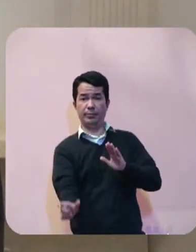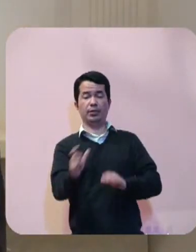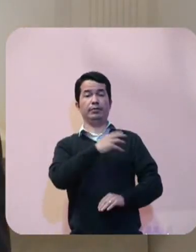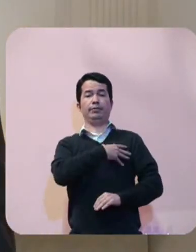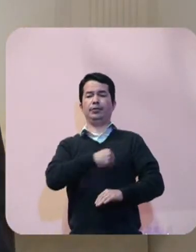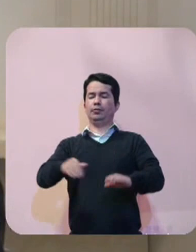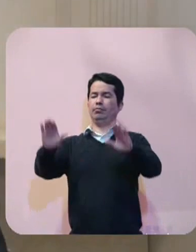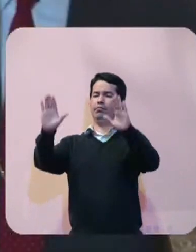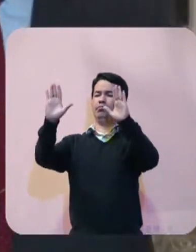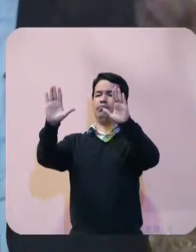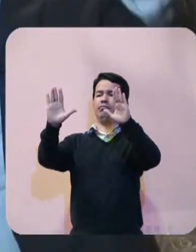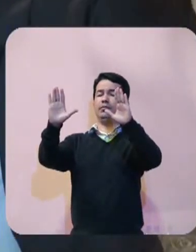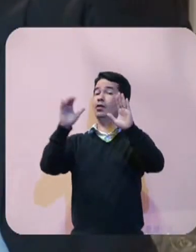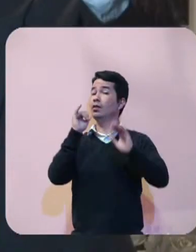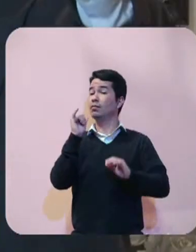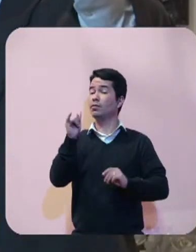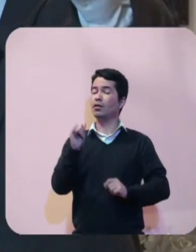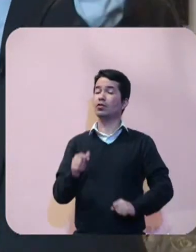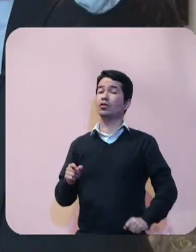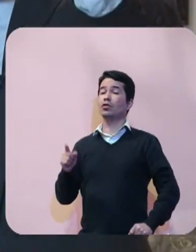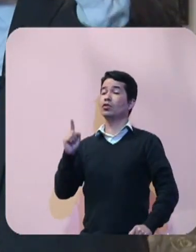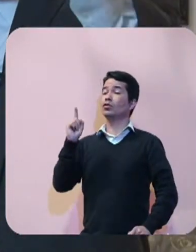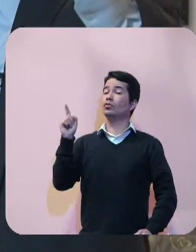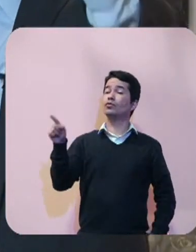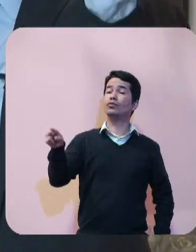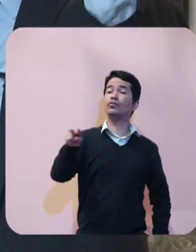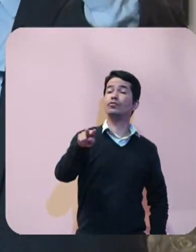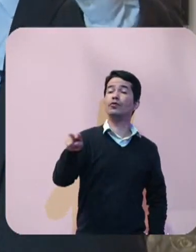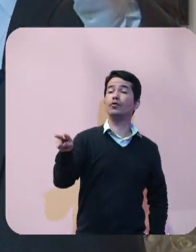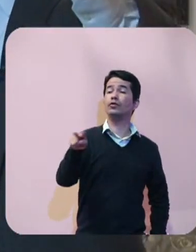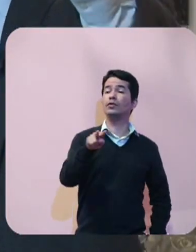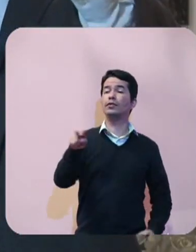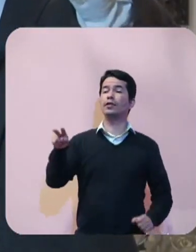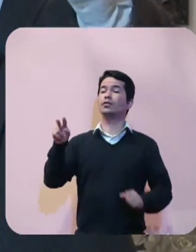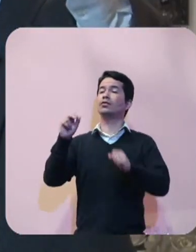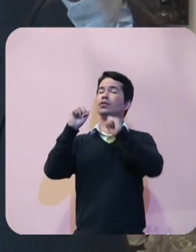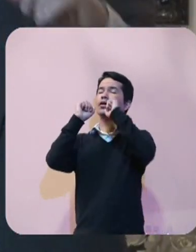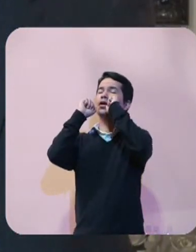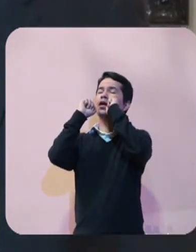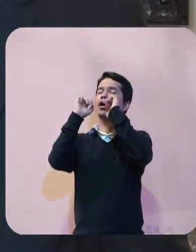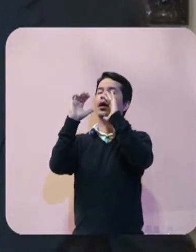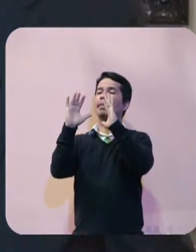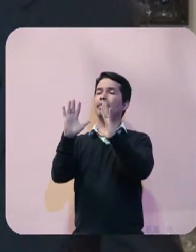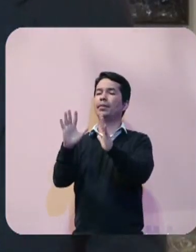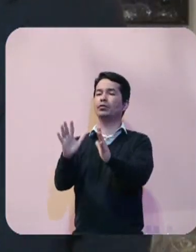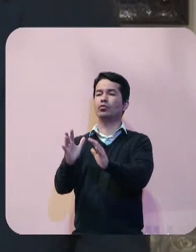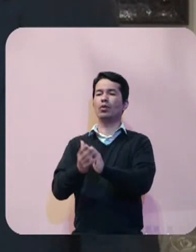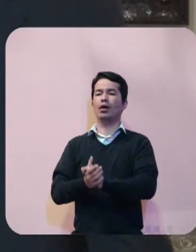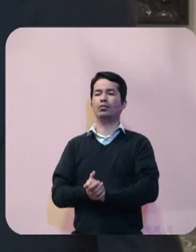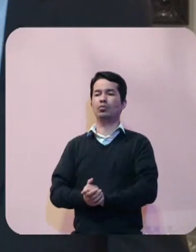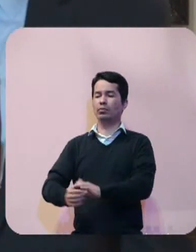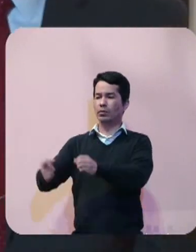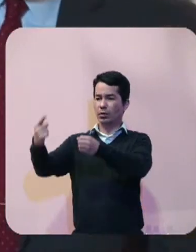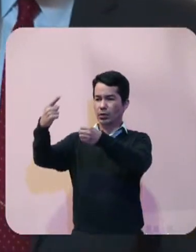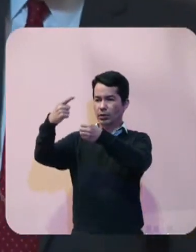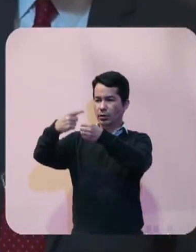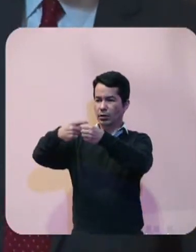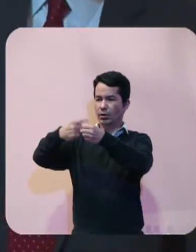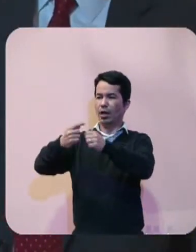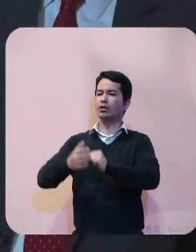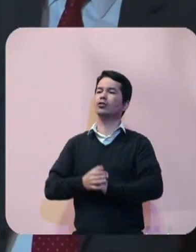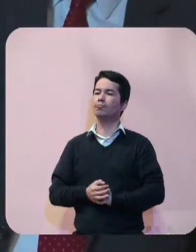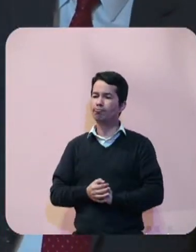e dizem assim: vocês serão abençoados na cidade e